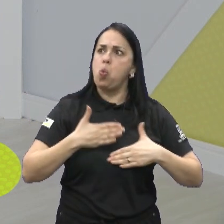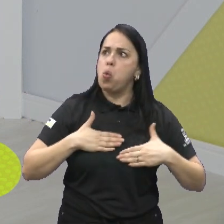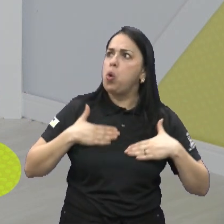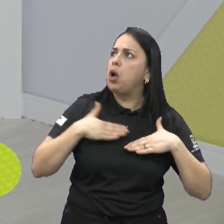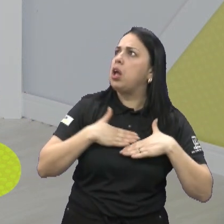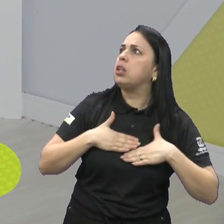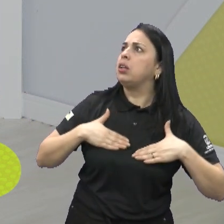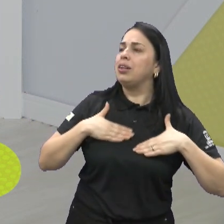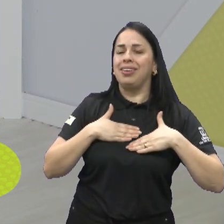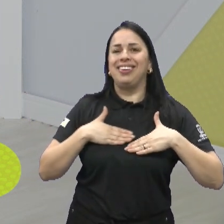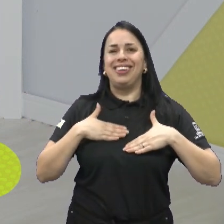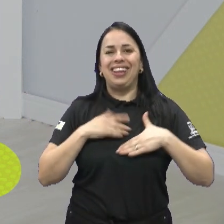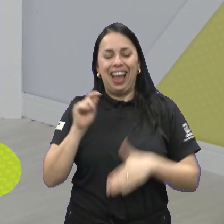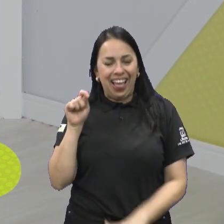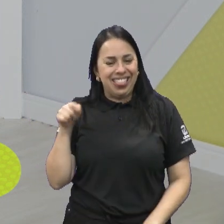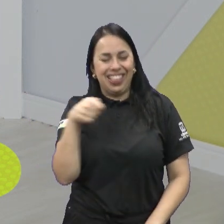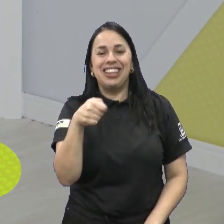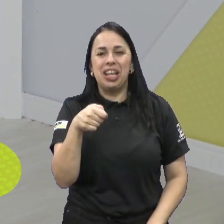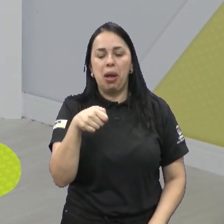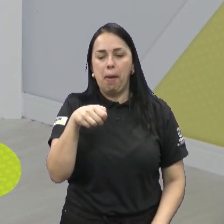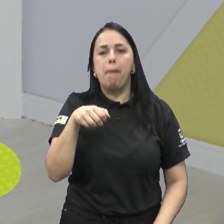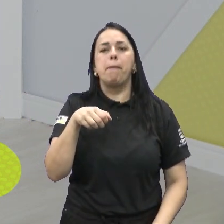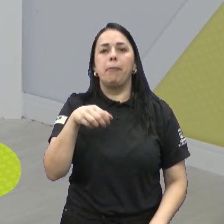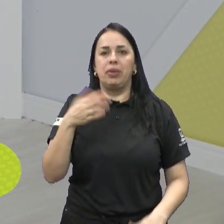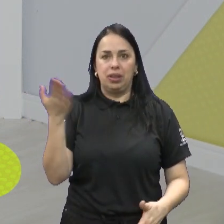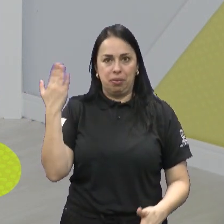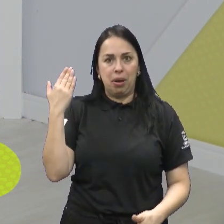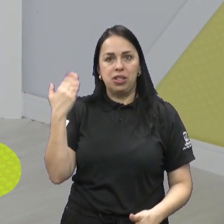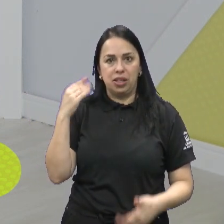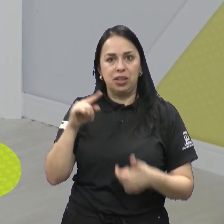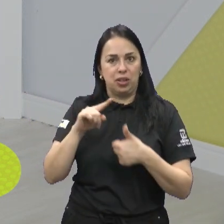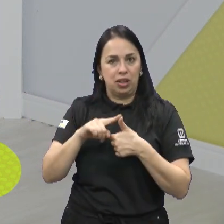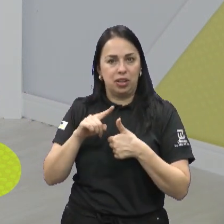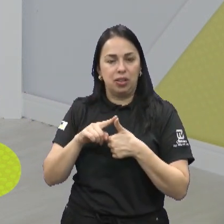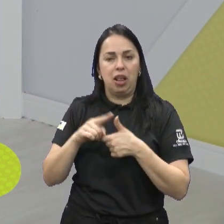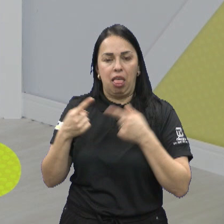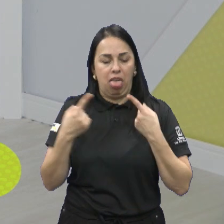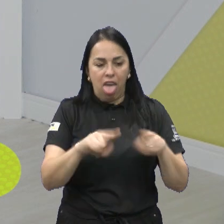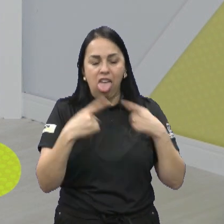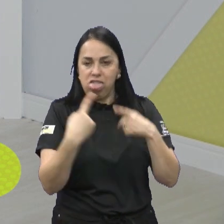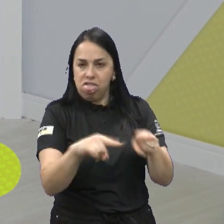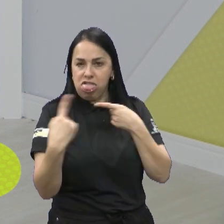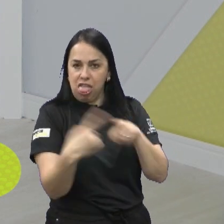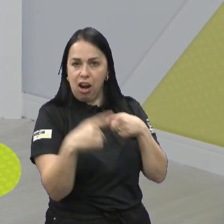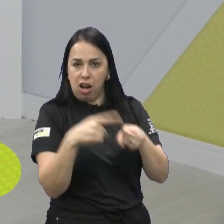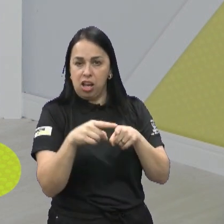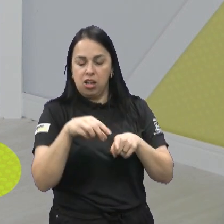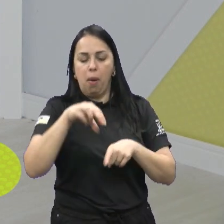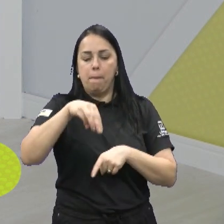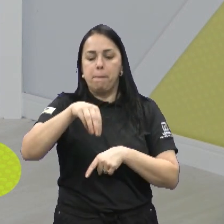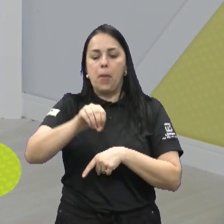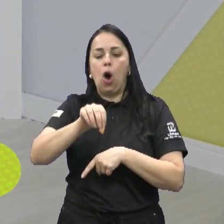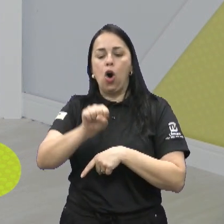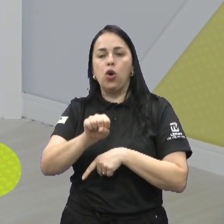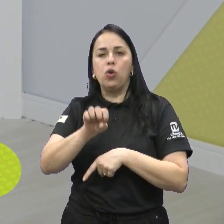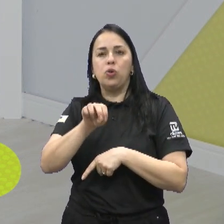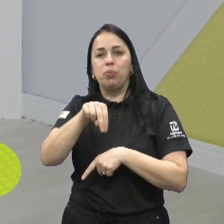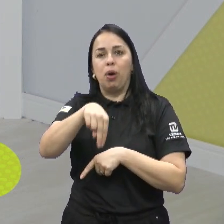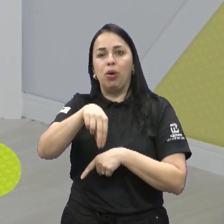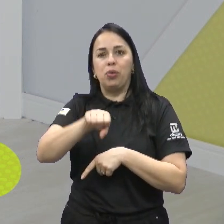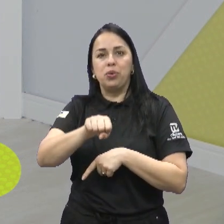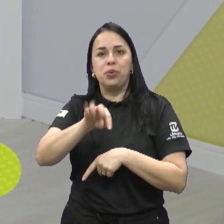aí apelidaram carinhosamente o ginásio, que antigamente era chamado pejorativamente de monstro, um monstro enorme, ele